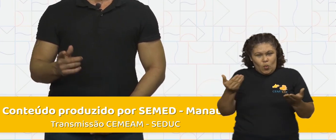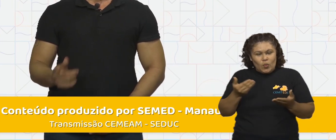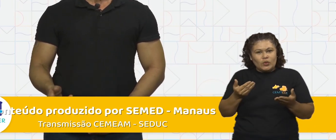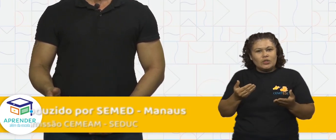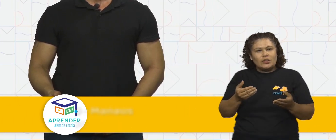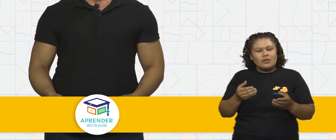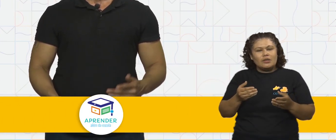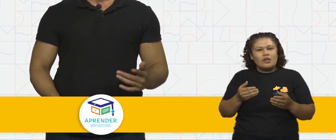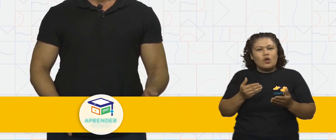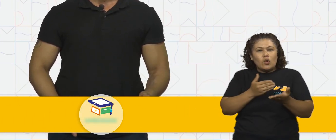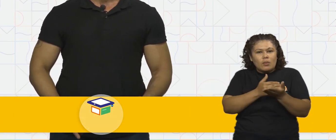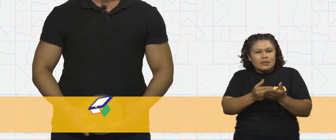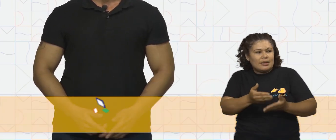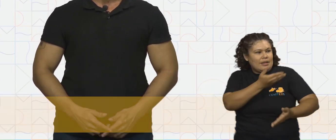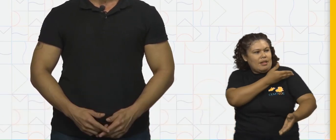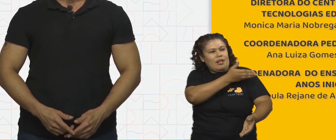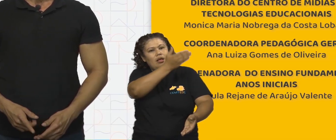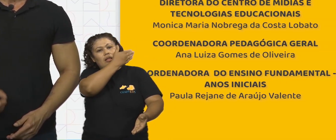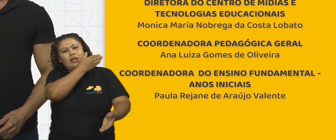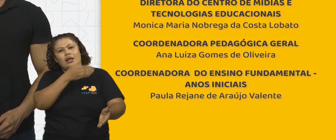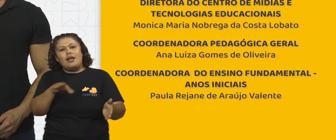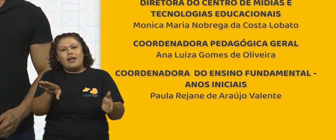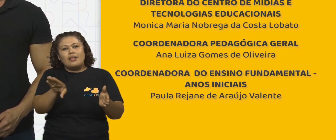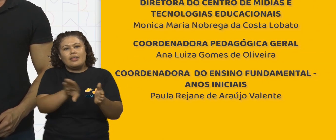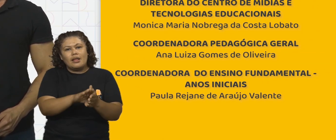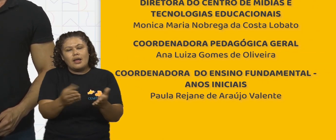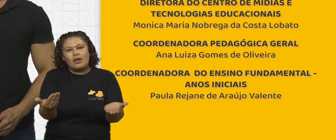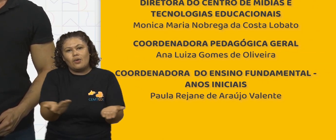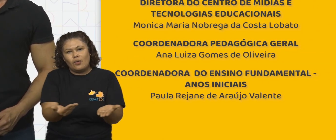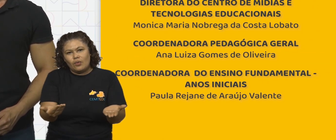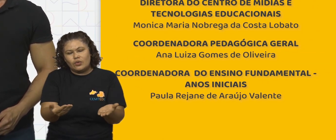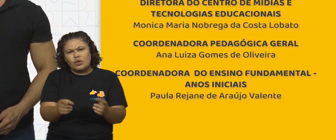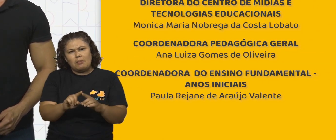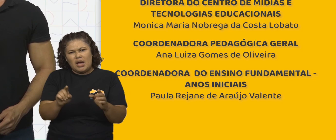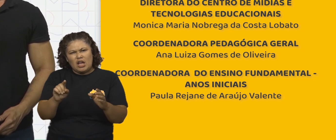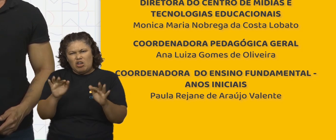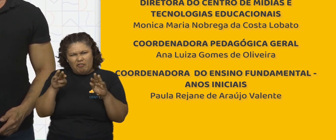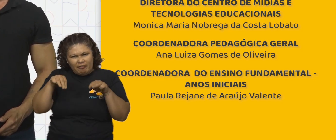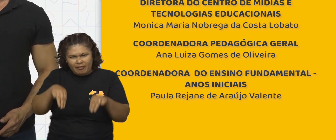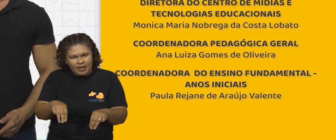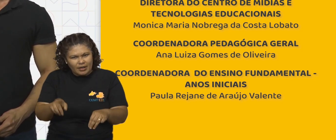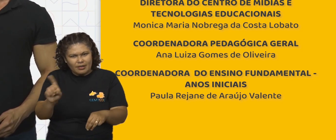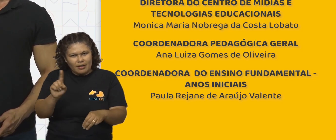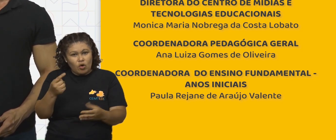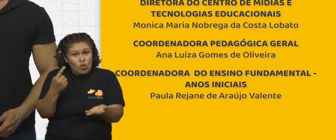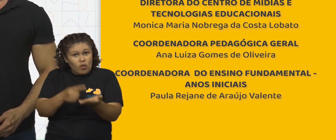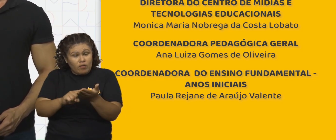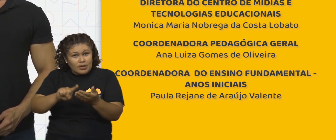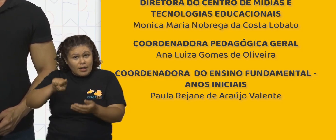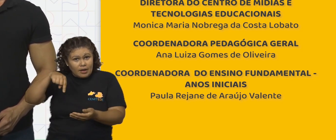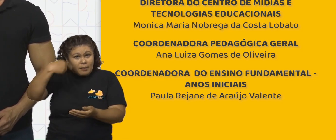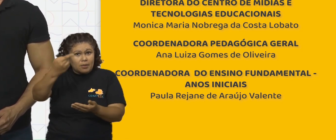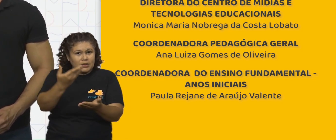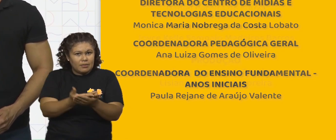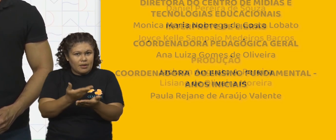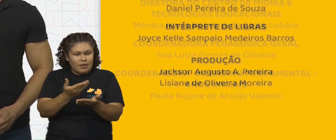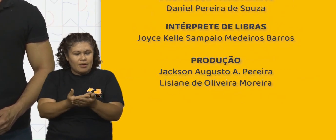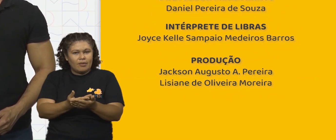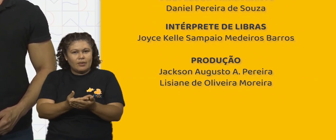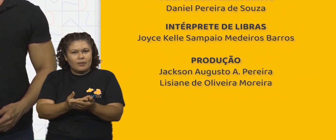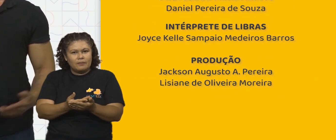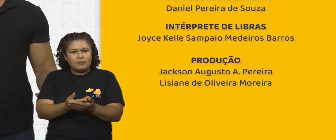da antiguidade aos dias atuais. Mas isso não acaba aqui. Te convido a aprofundar ainda mais sobre o assunto,